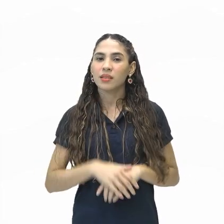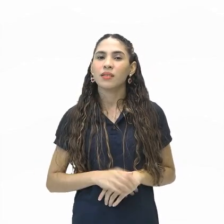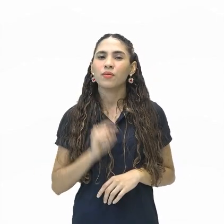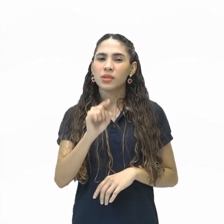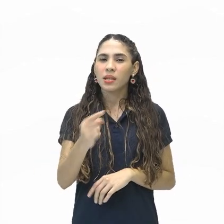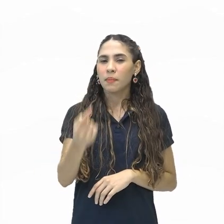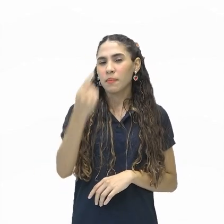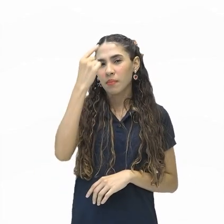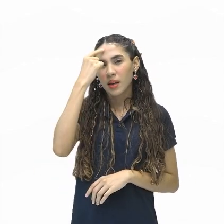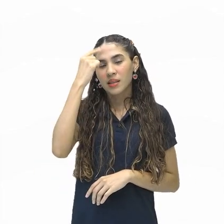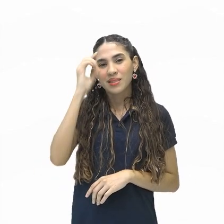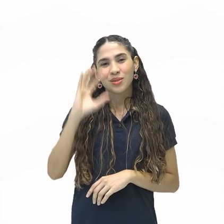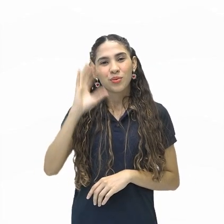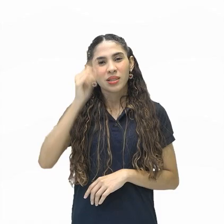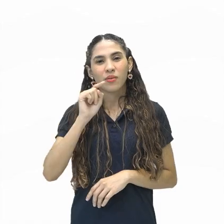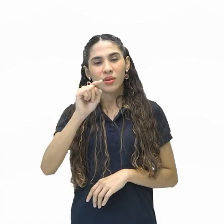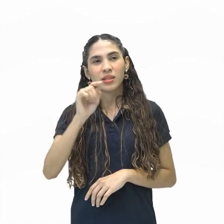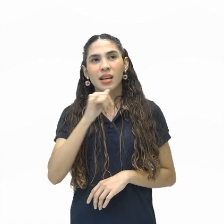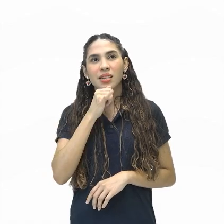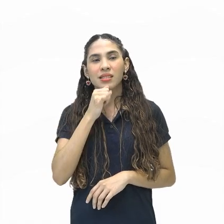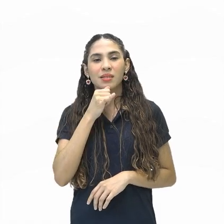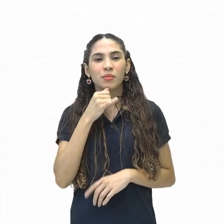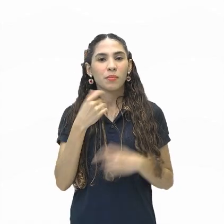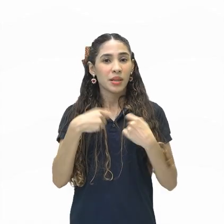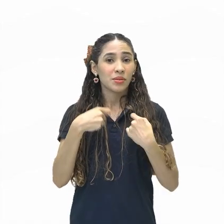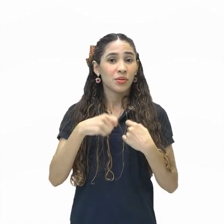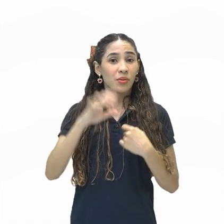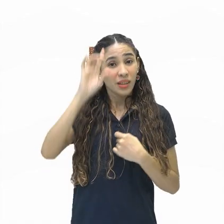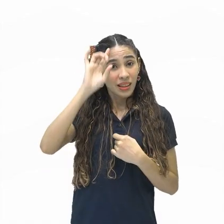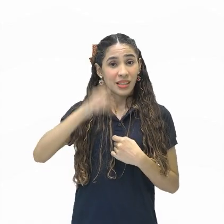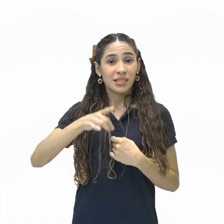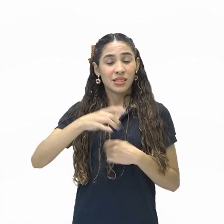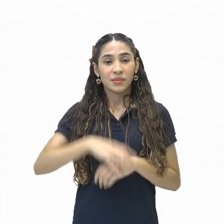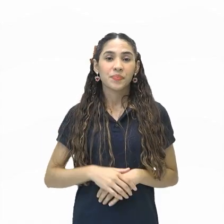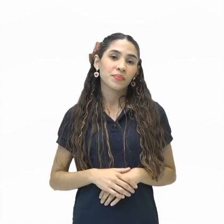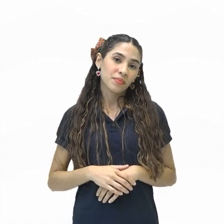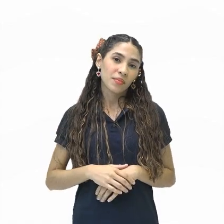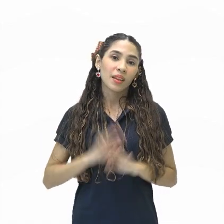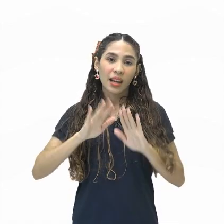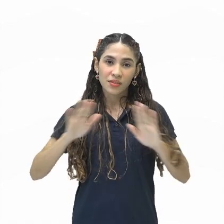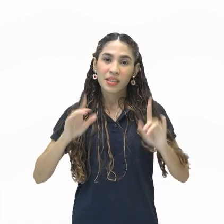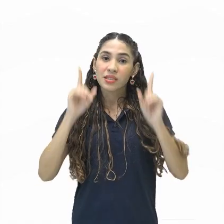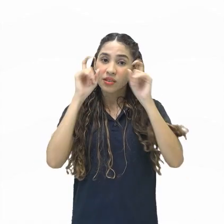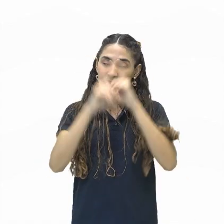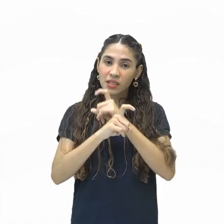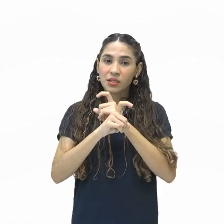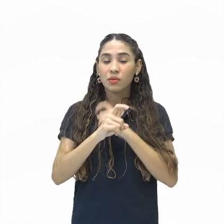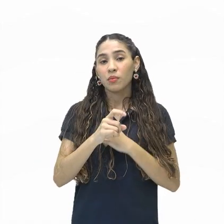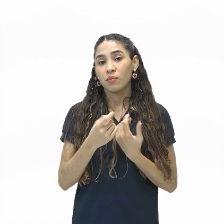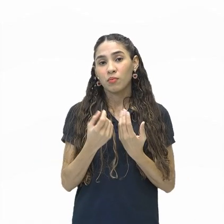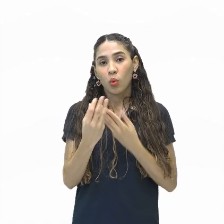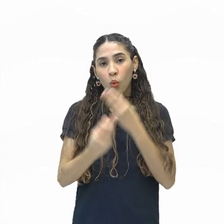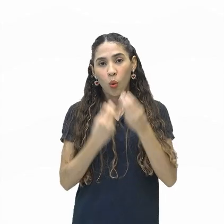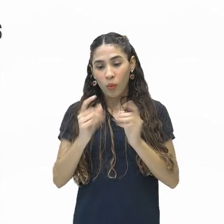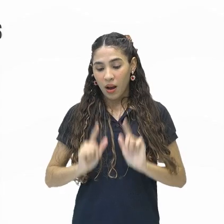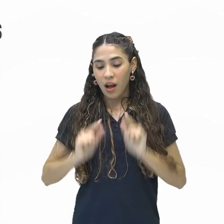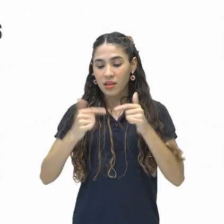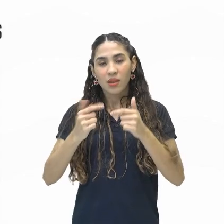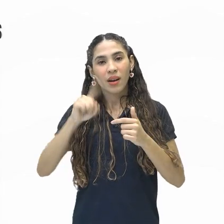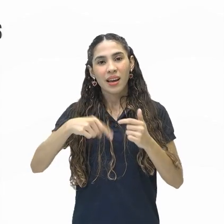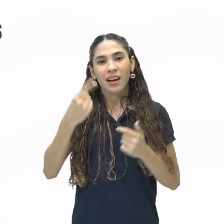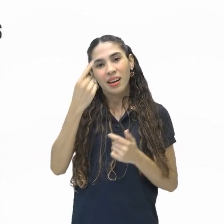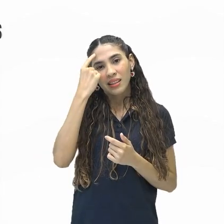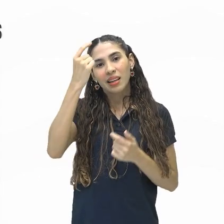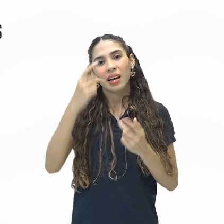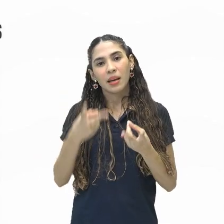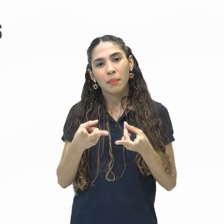Pensem em situações que vocês tiveram que tomar decisões extremamente difíceis, como vocês agiram. Então, a ideia de